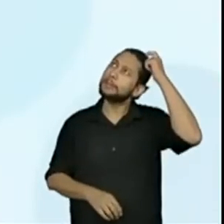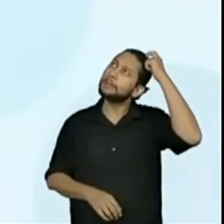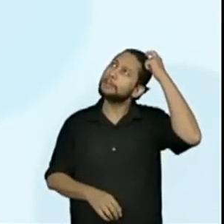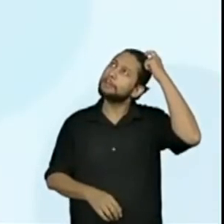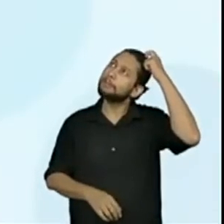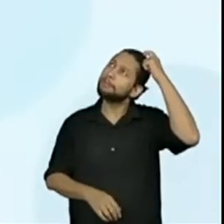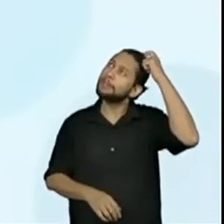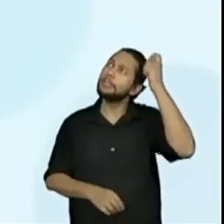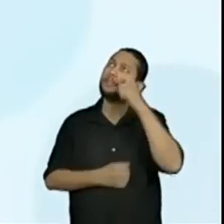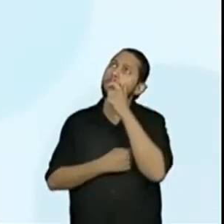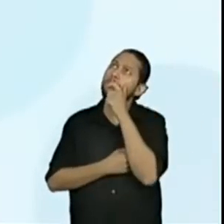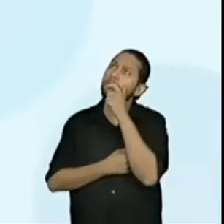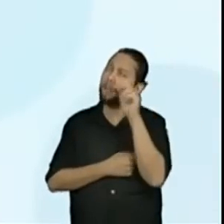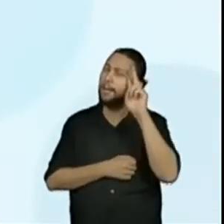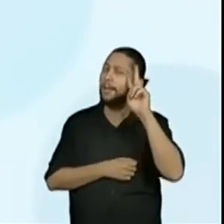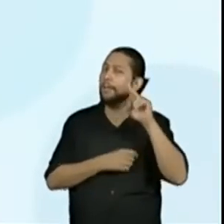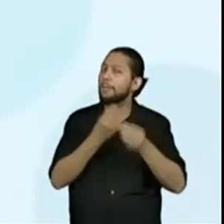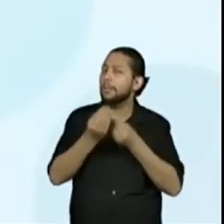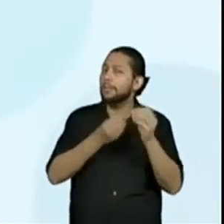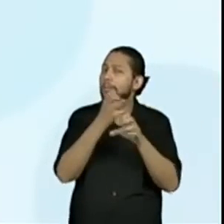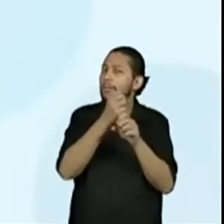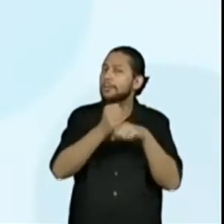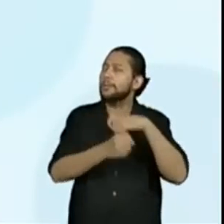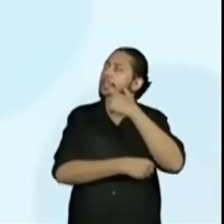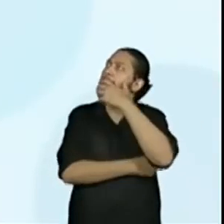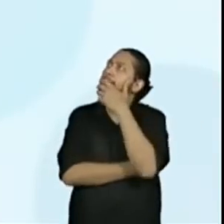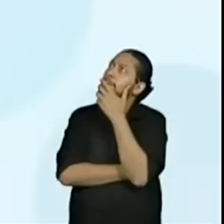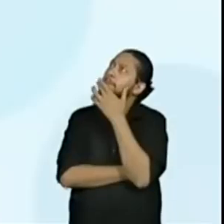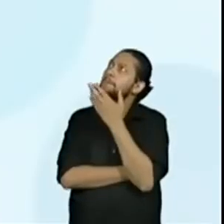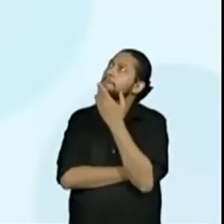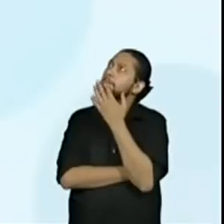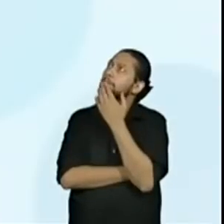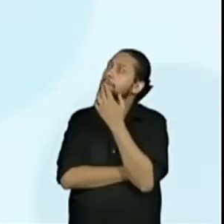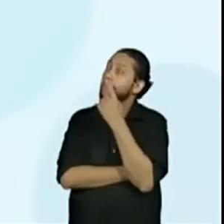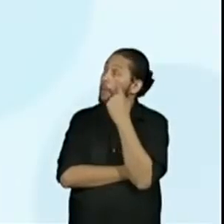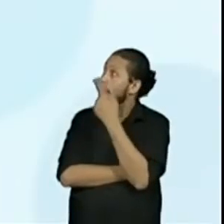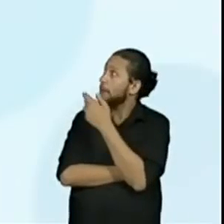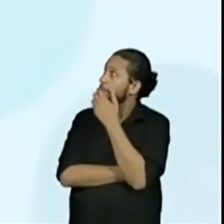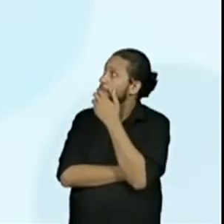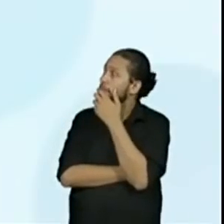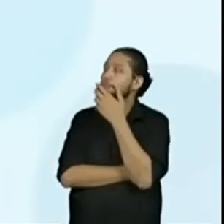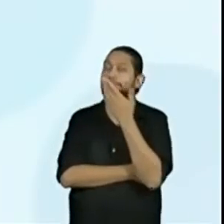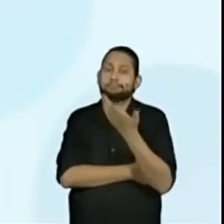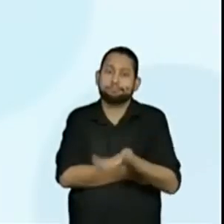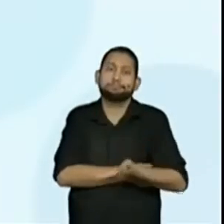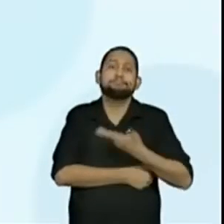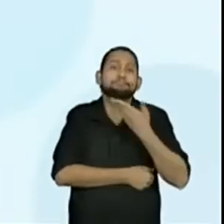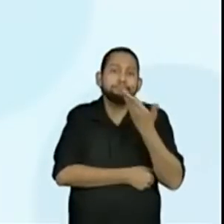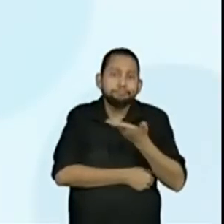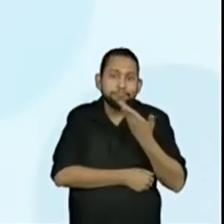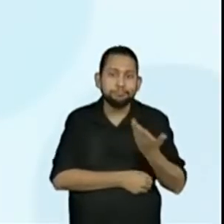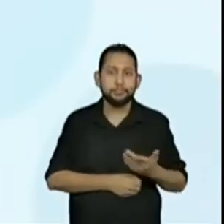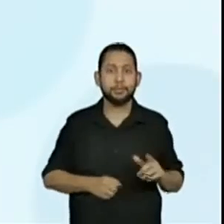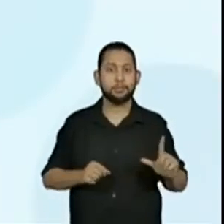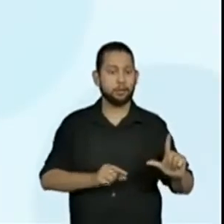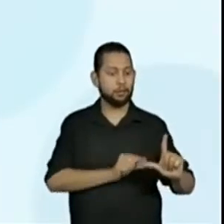temos aqui do retângulo vermelho que eu destaquei quatro de um